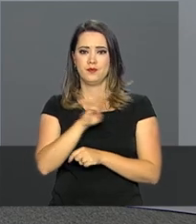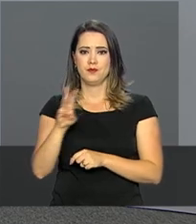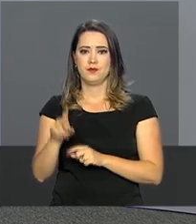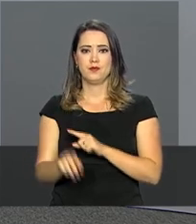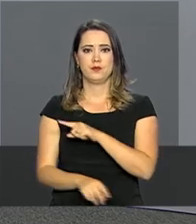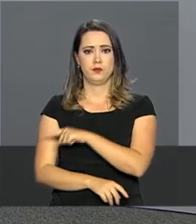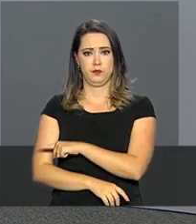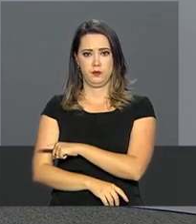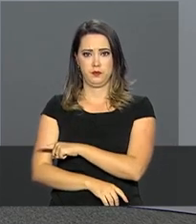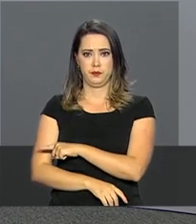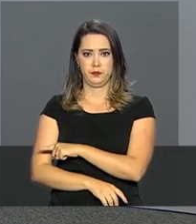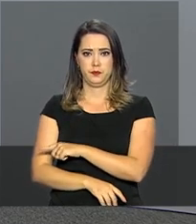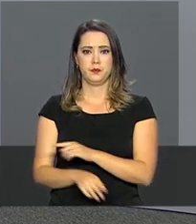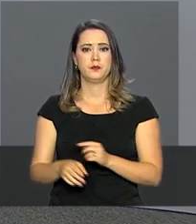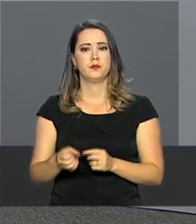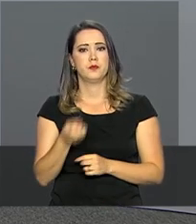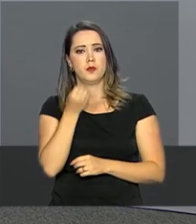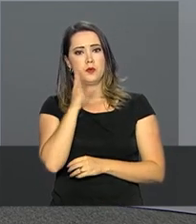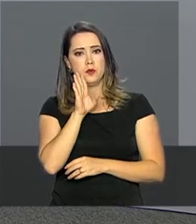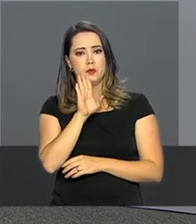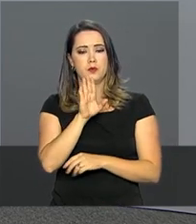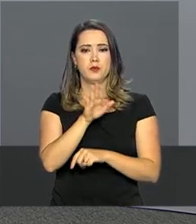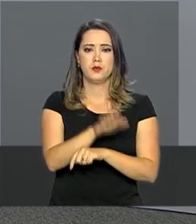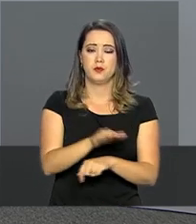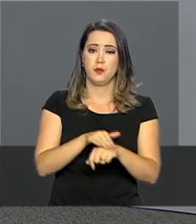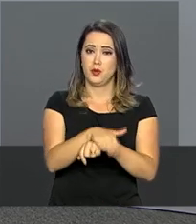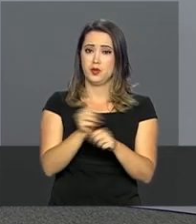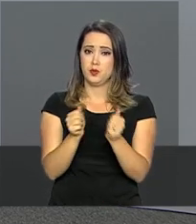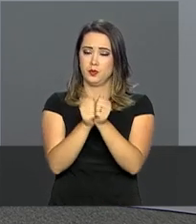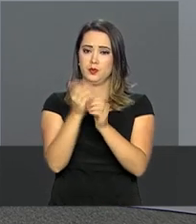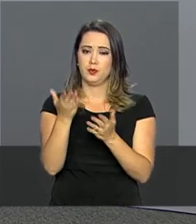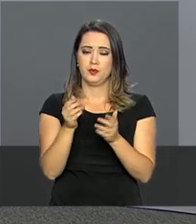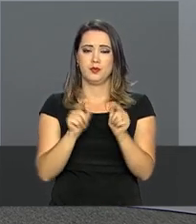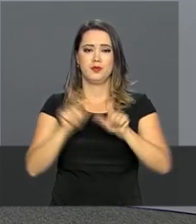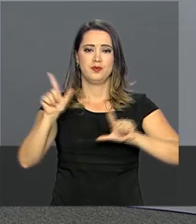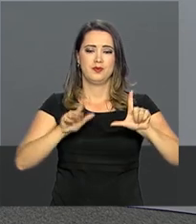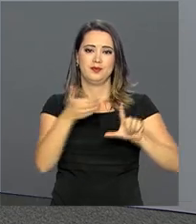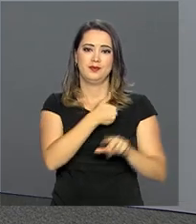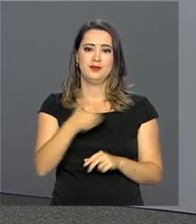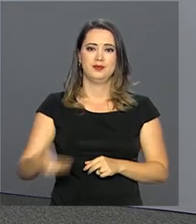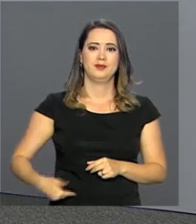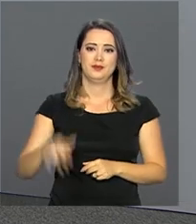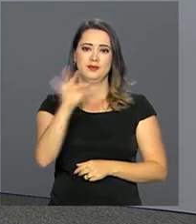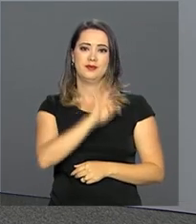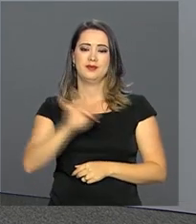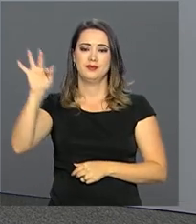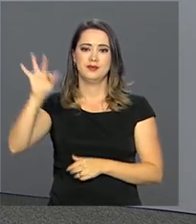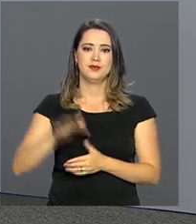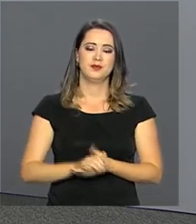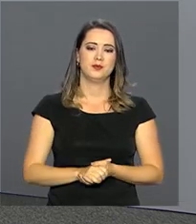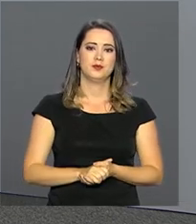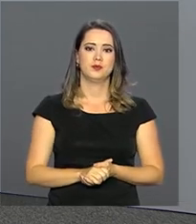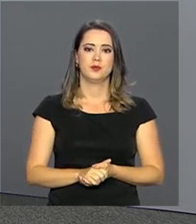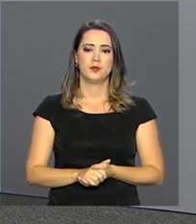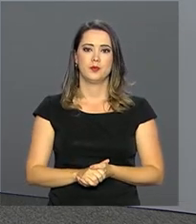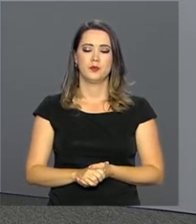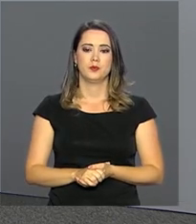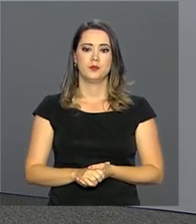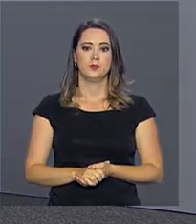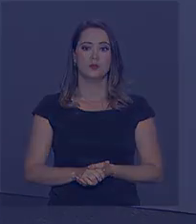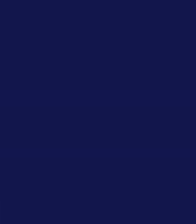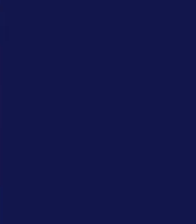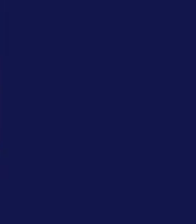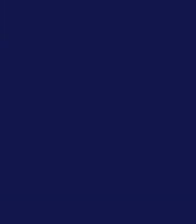está na página da nbr na internet uma boa noite pra você continue com a gente aqui na nbr a tv do governo federal